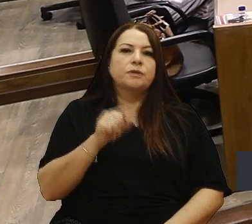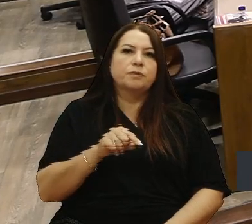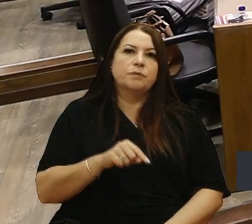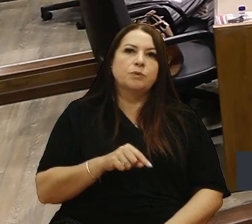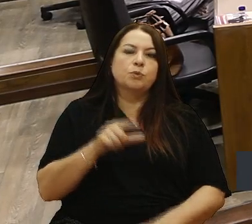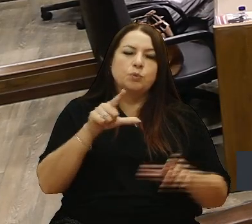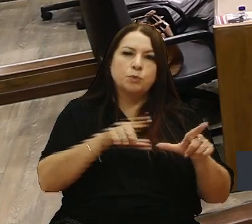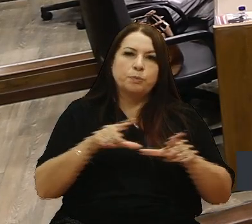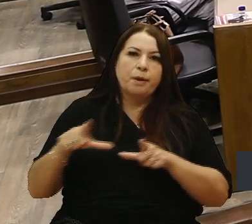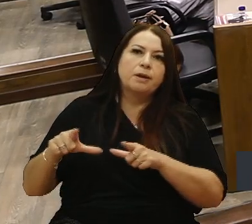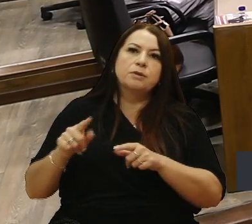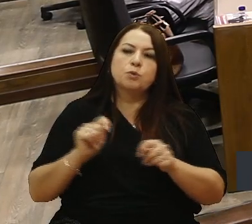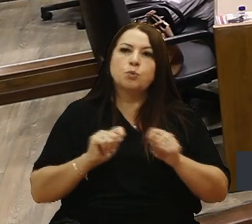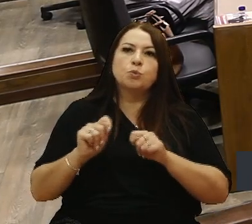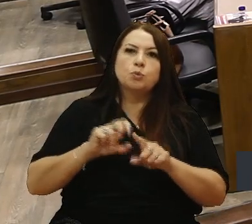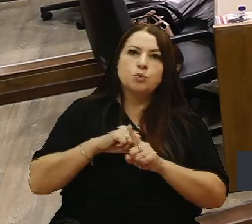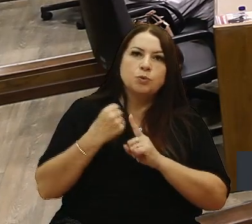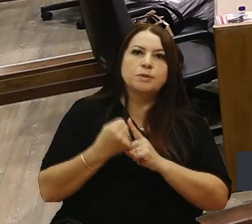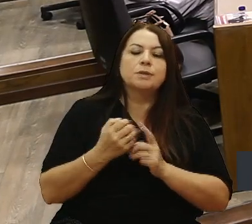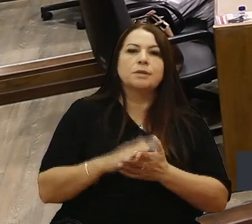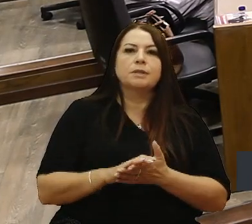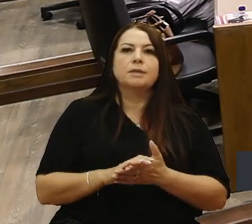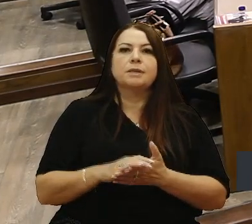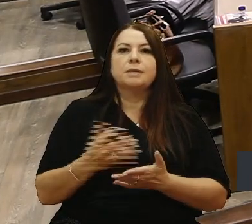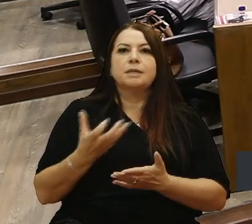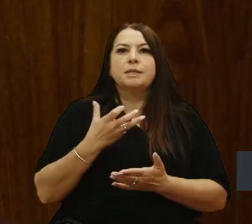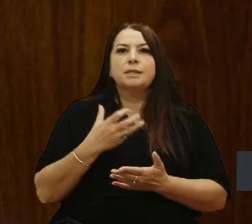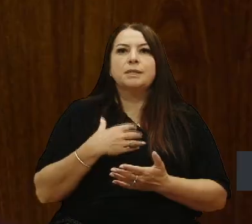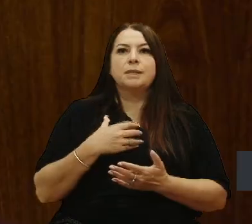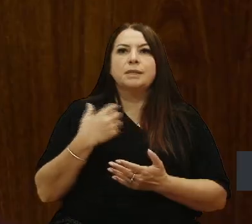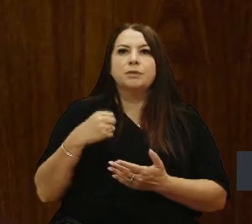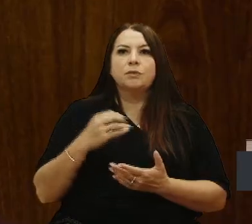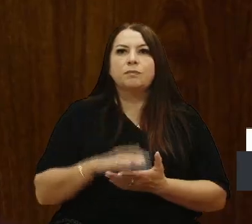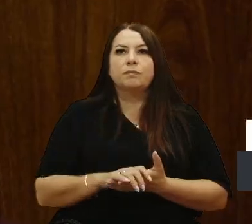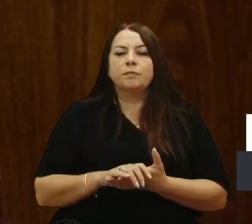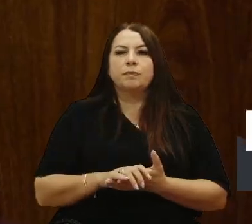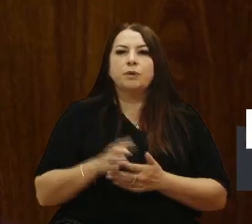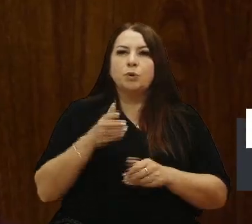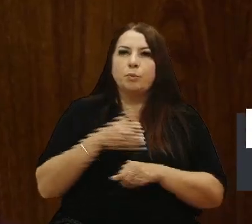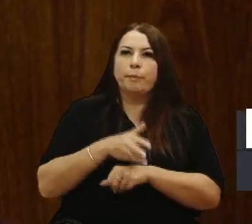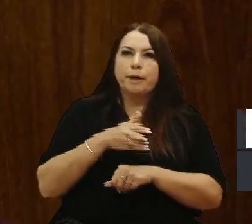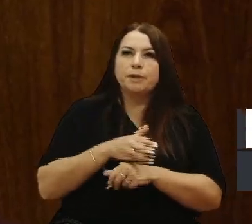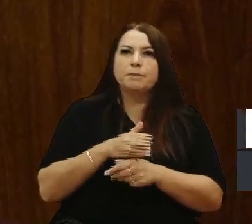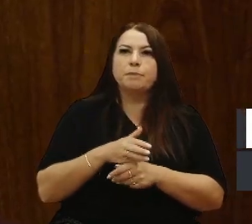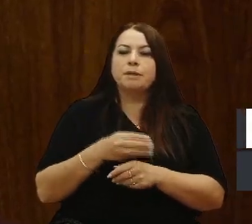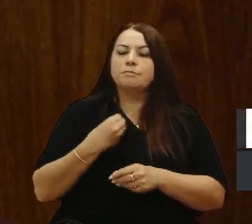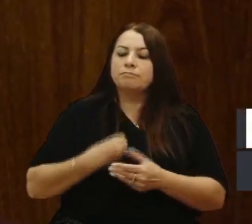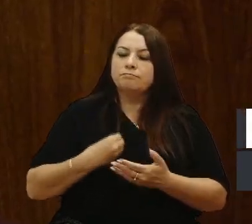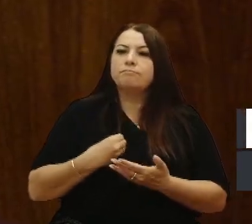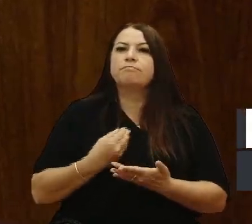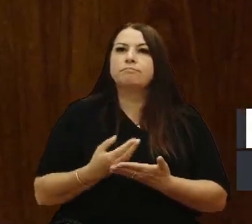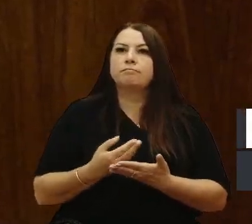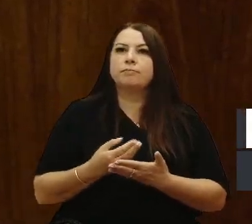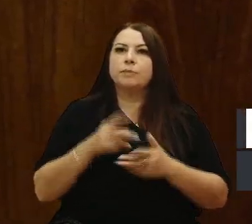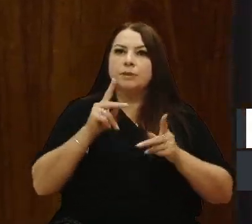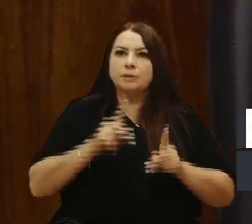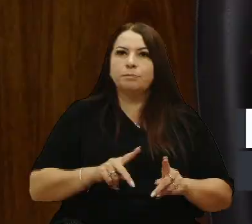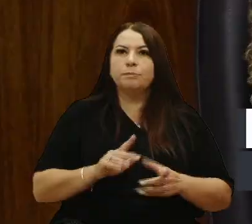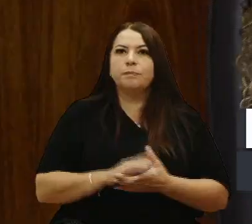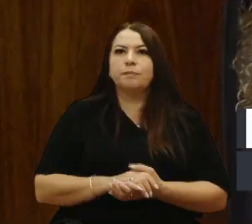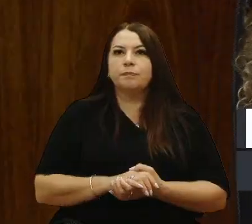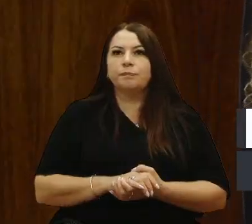os espaços de controle social, eles requerem necessariamente uma participação ativa das